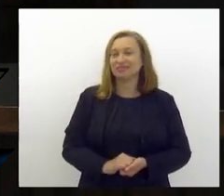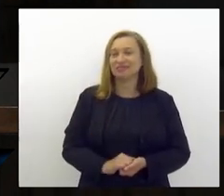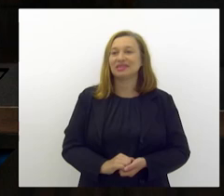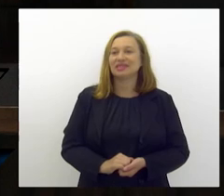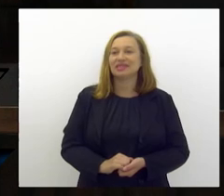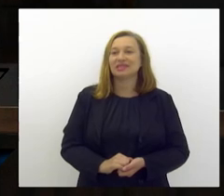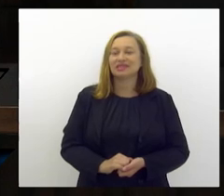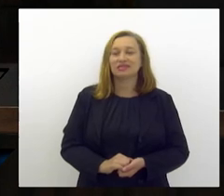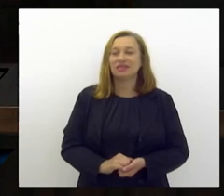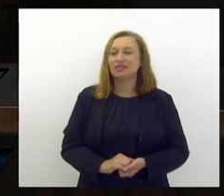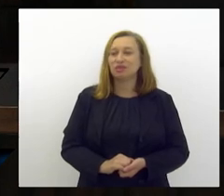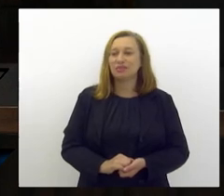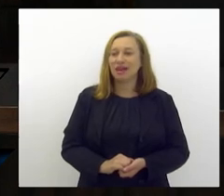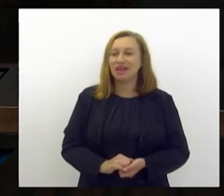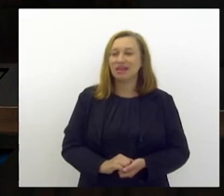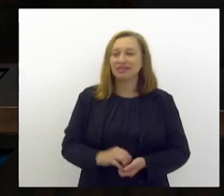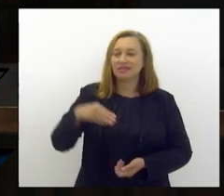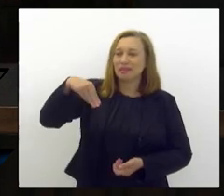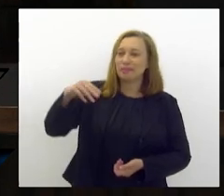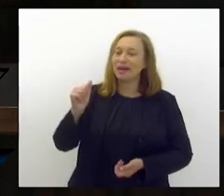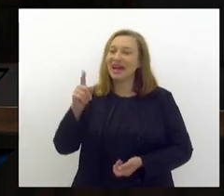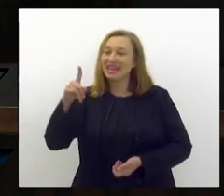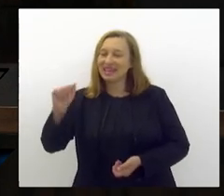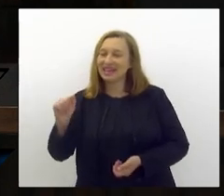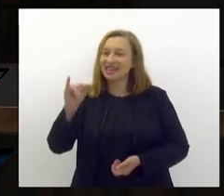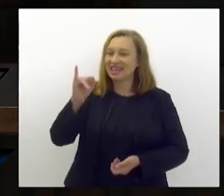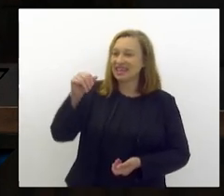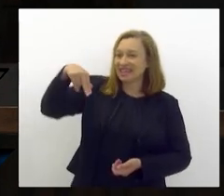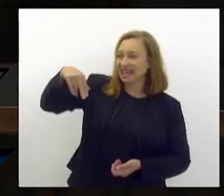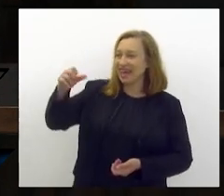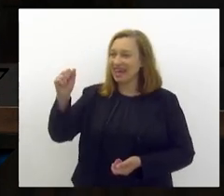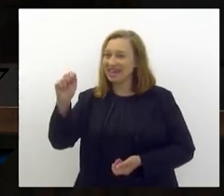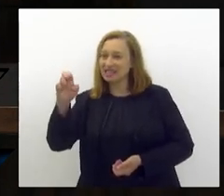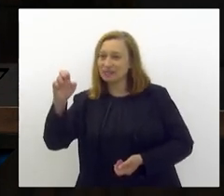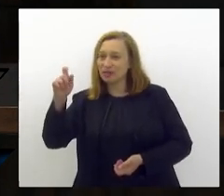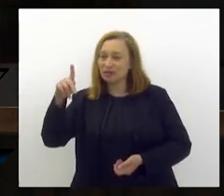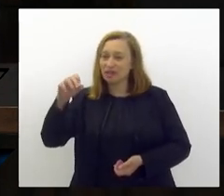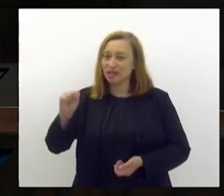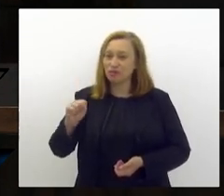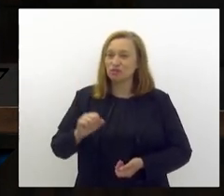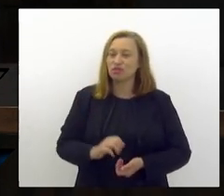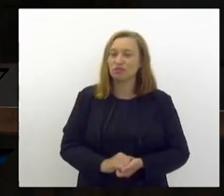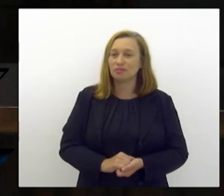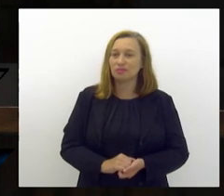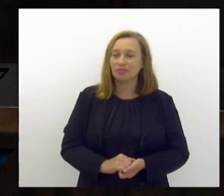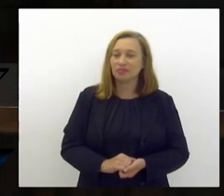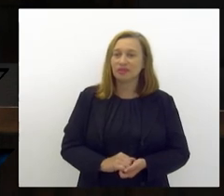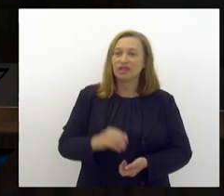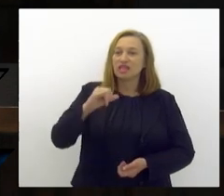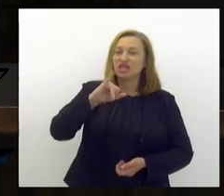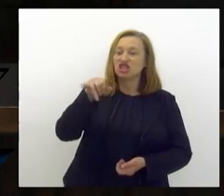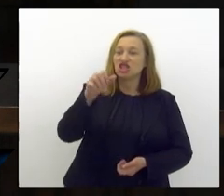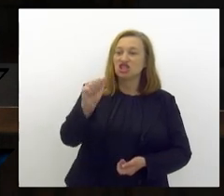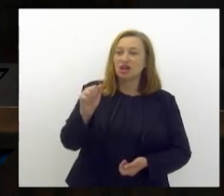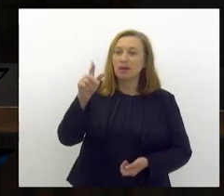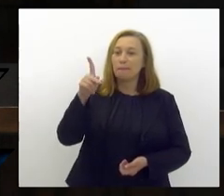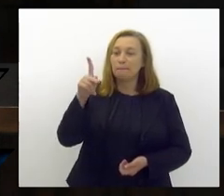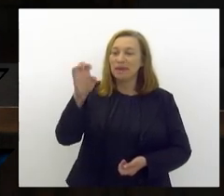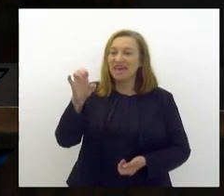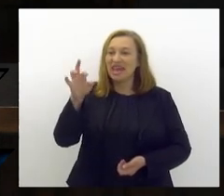Silva, Maria Inês Pandeló Cerqueira, Jean Pietro